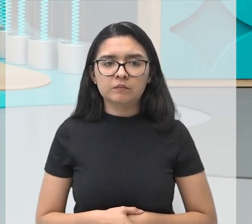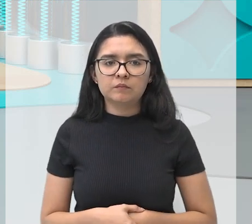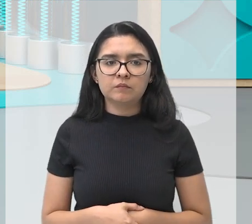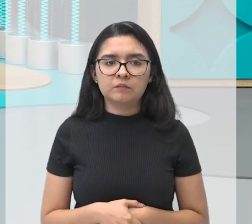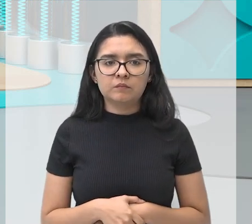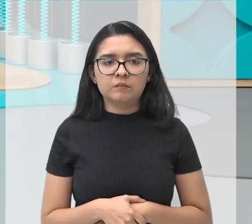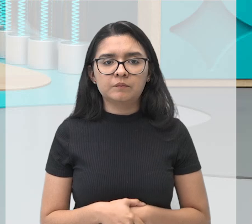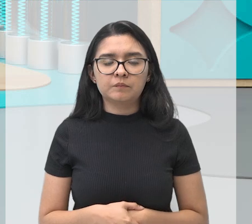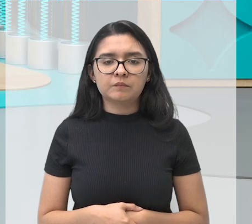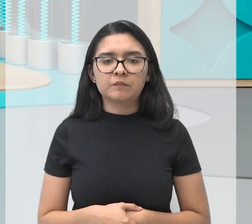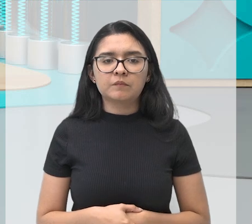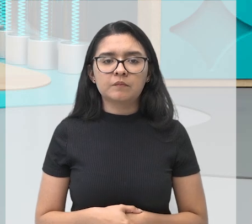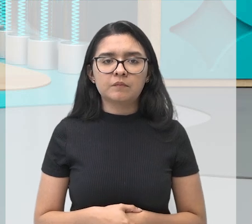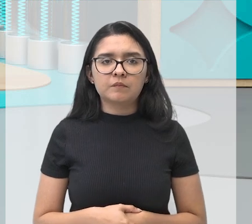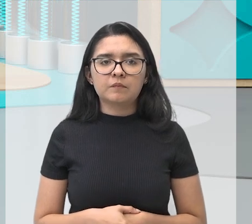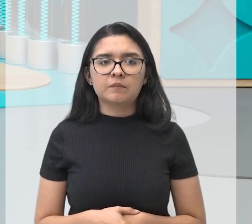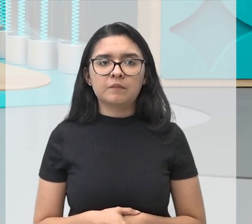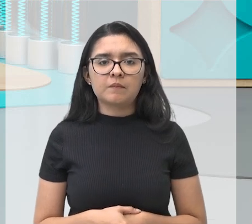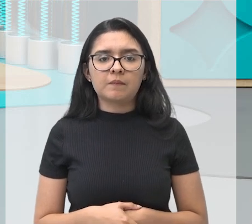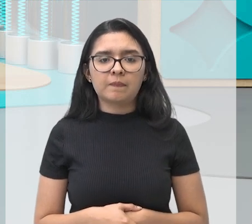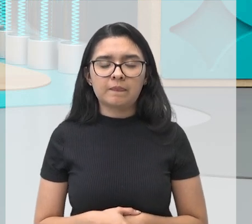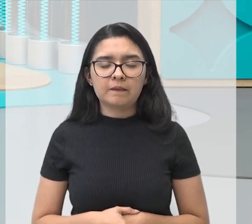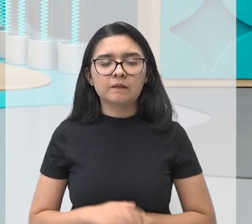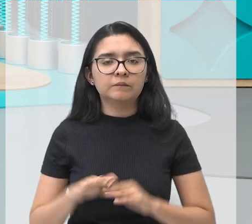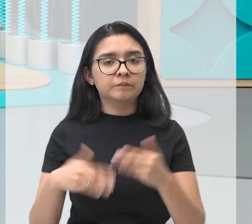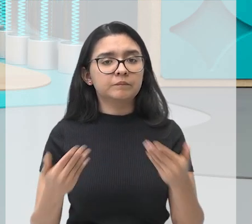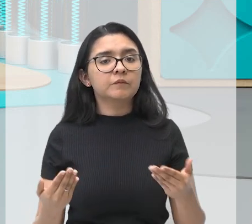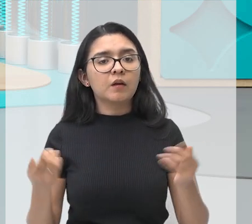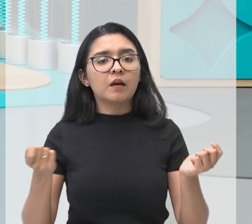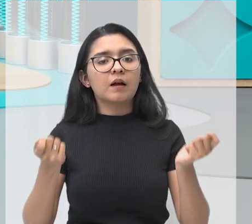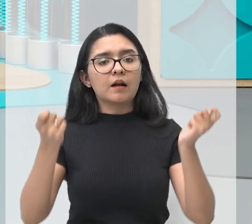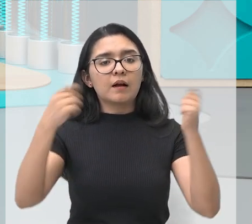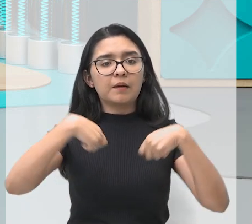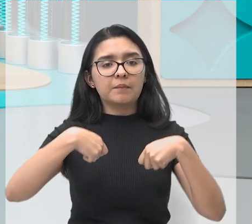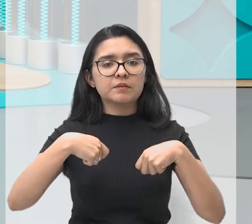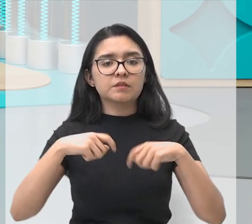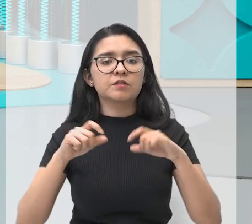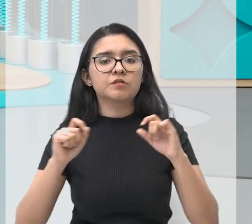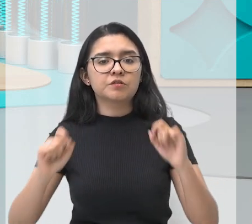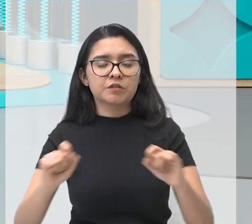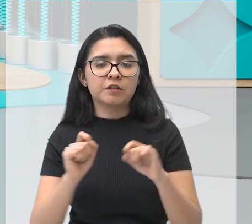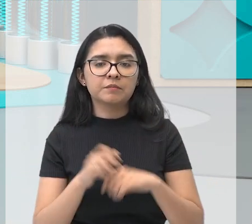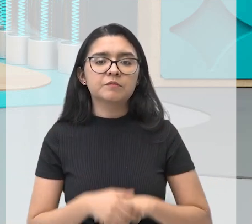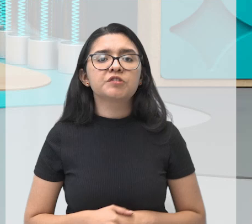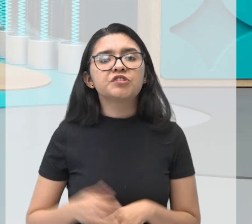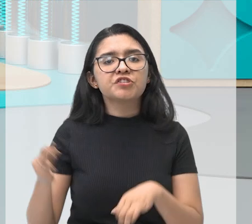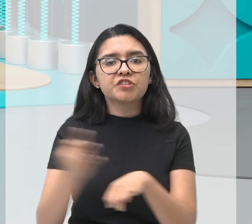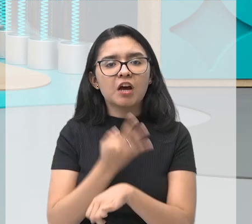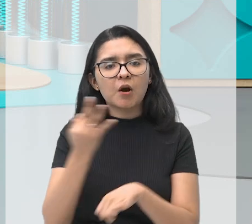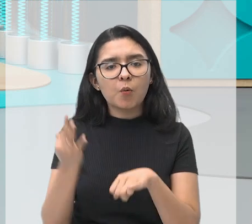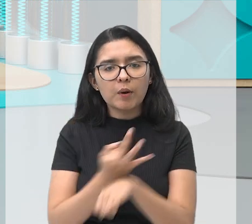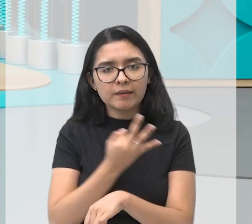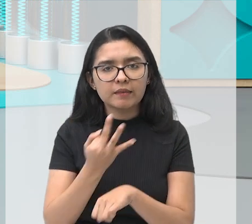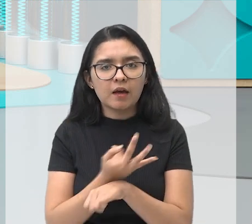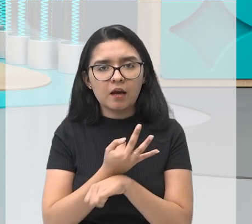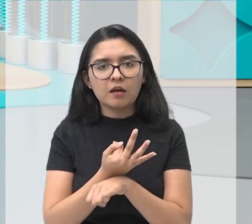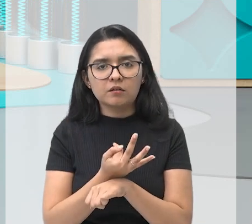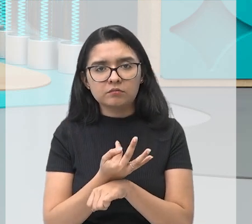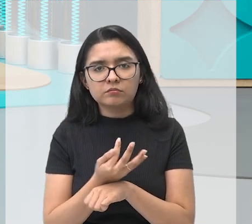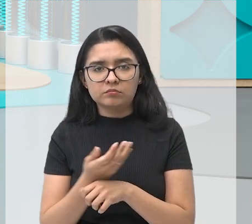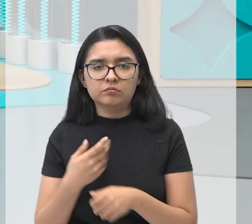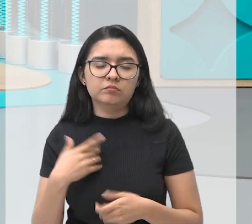gente segue, olha só, a resistência. É a capacidade de sustentar uma dada carga, né,